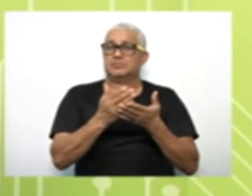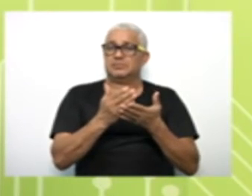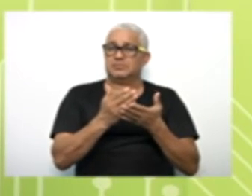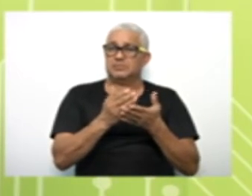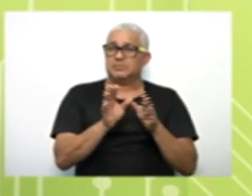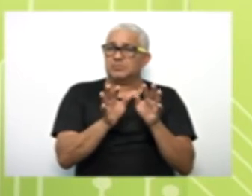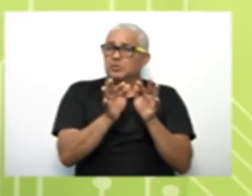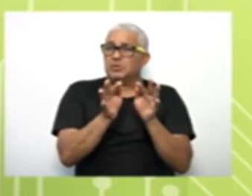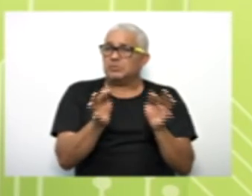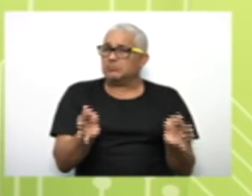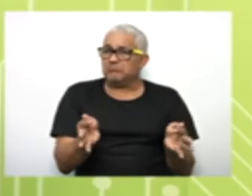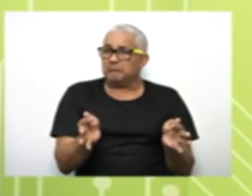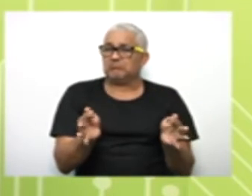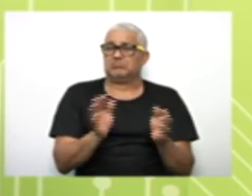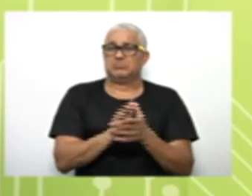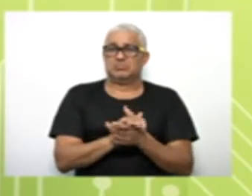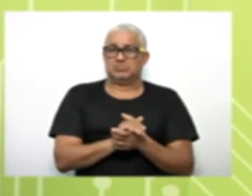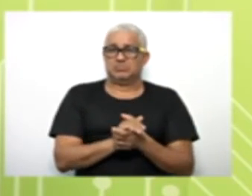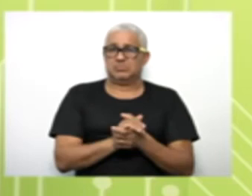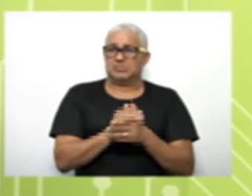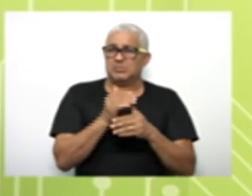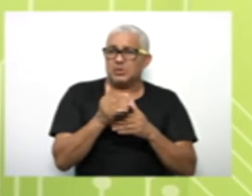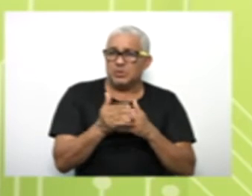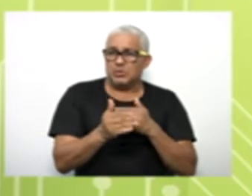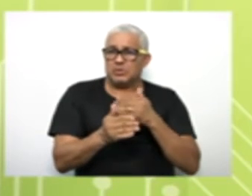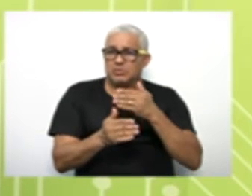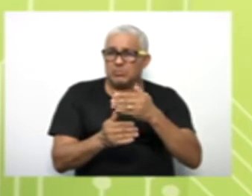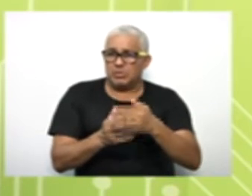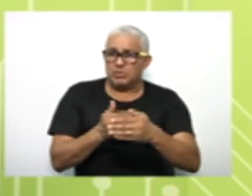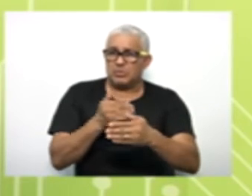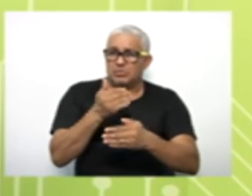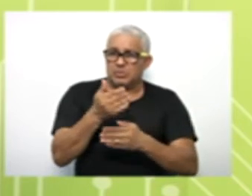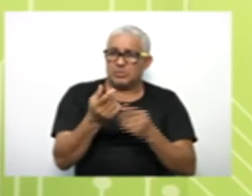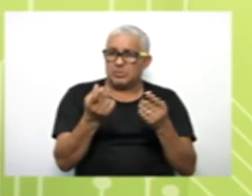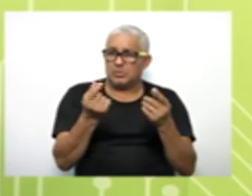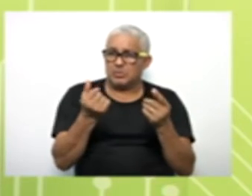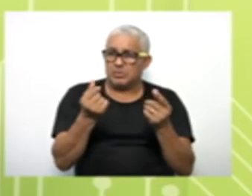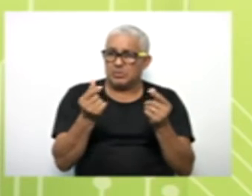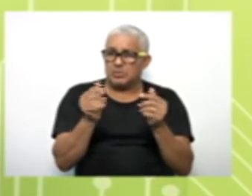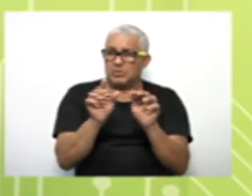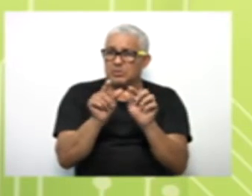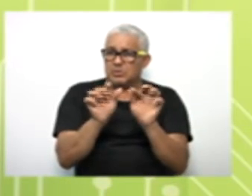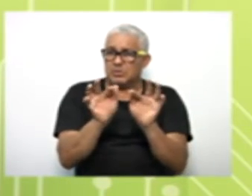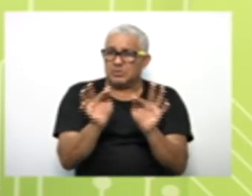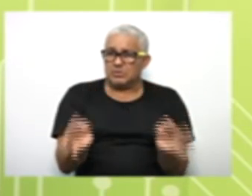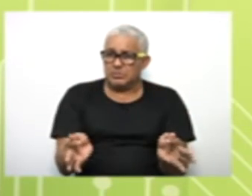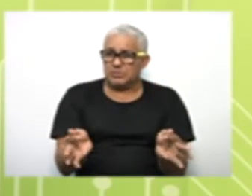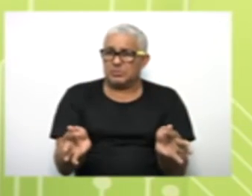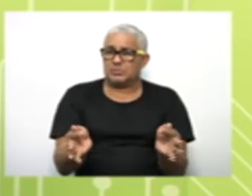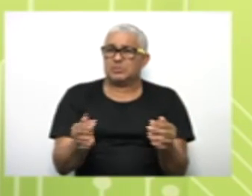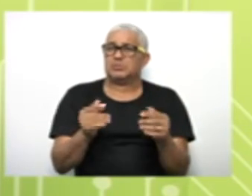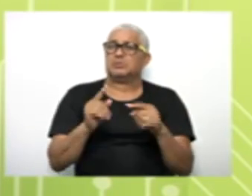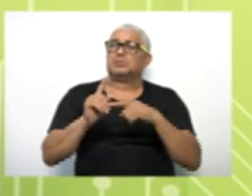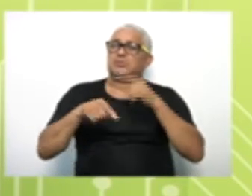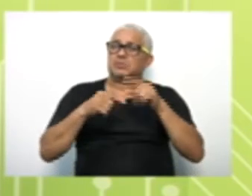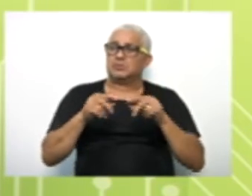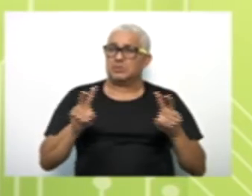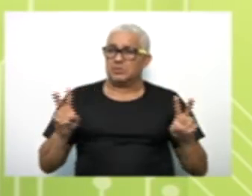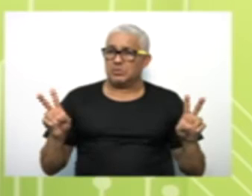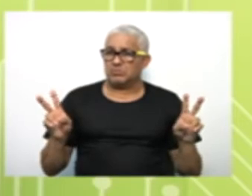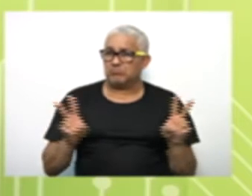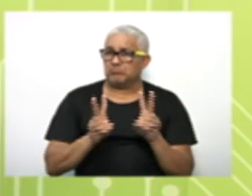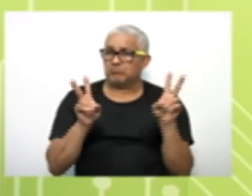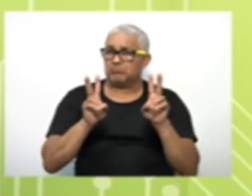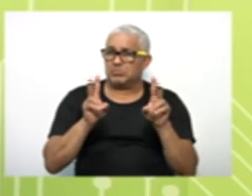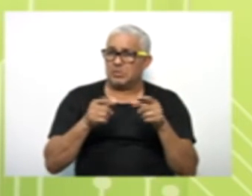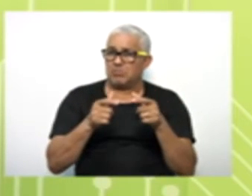pequena, começa de maneira gradativa, com valores pequenos. Essas contribuições elas vão se valorizando durante o